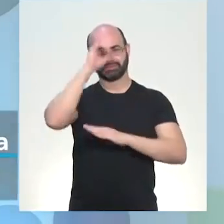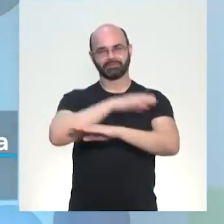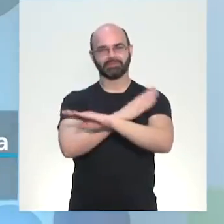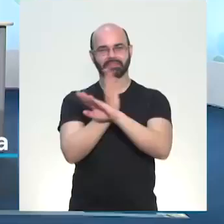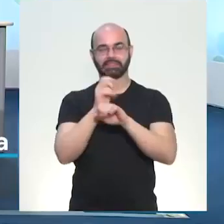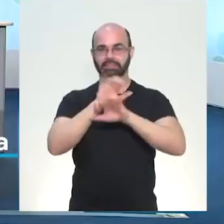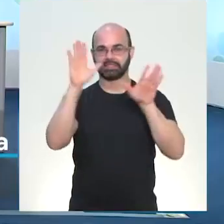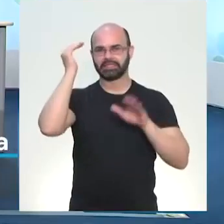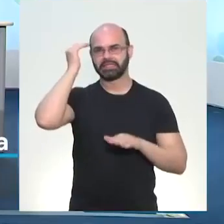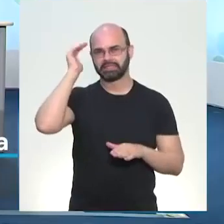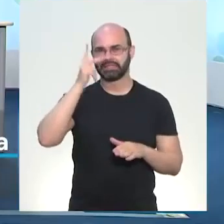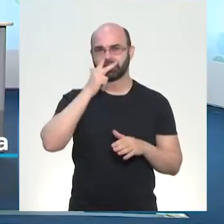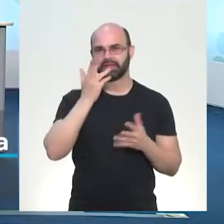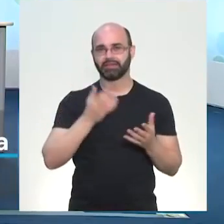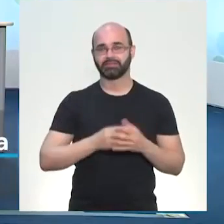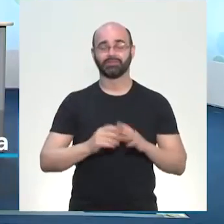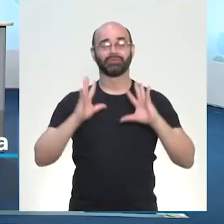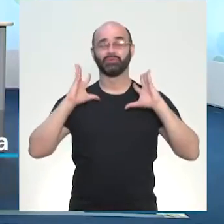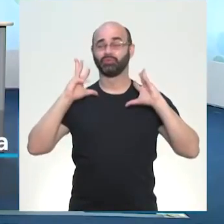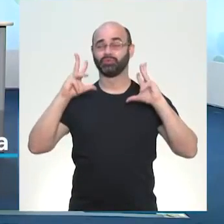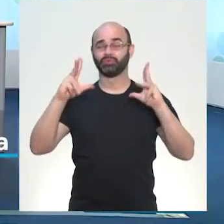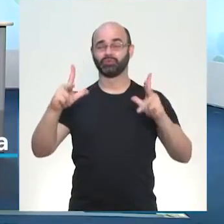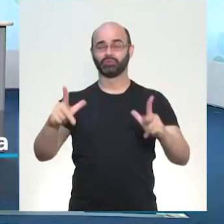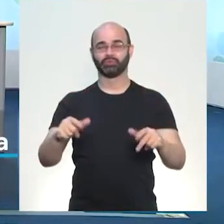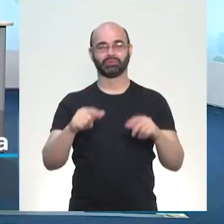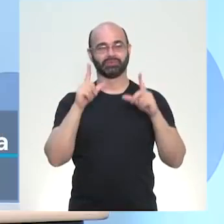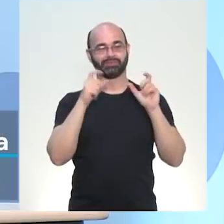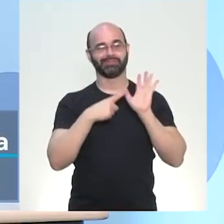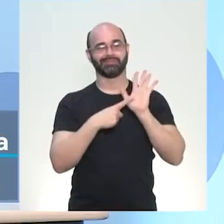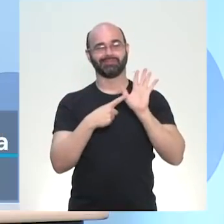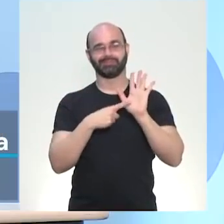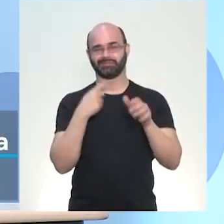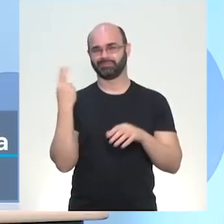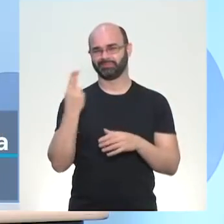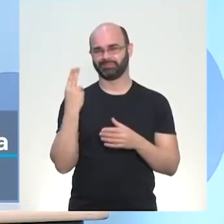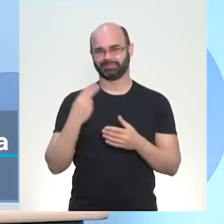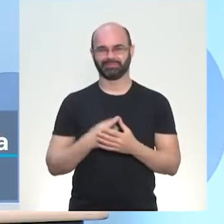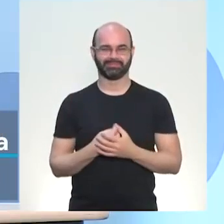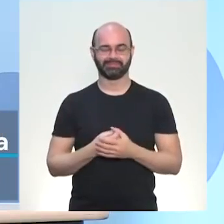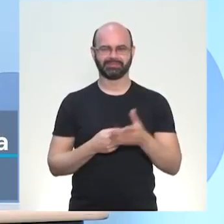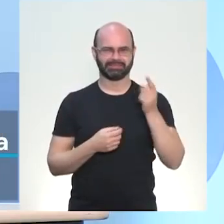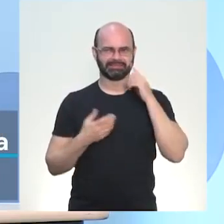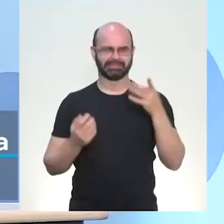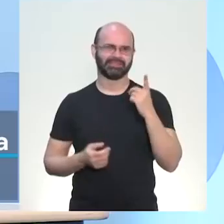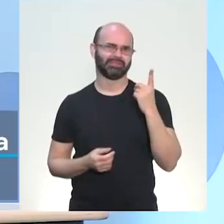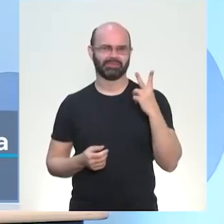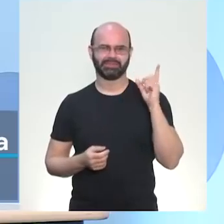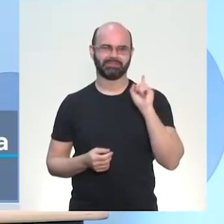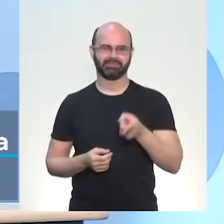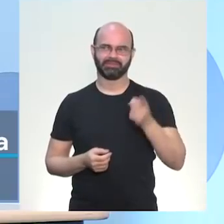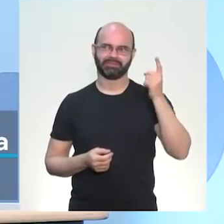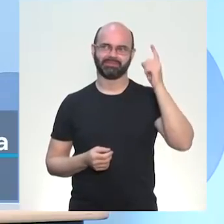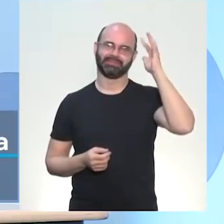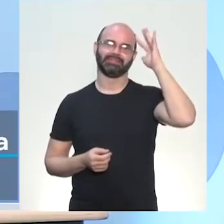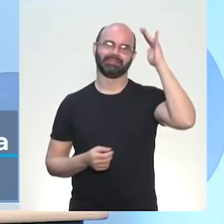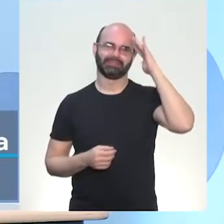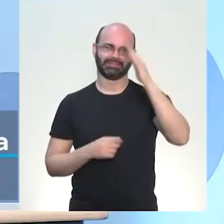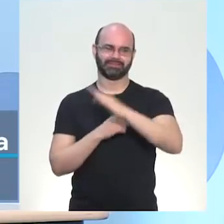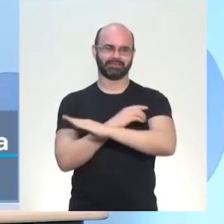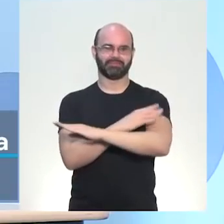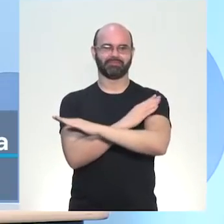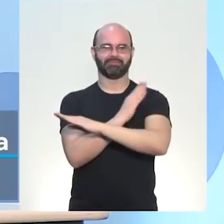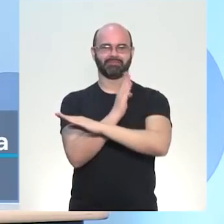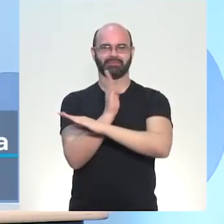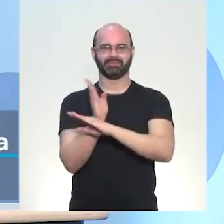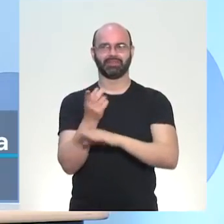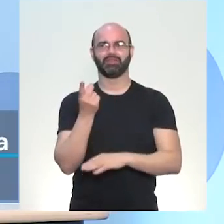beleza? Não dá para colocar todos, porque são milhares, né? Assim, Isso ó, já mesmo. temos aqui 12 mil. Imagina se a gente colocar 12 mil transferidores, né? Mas, gente,